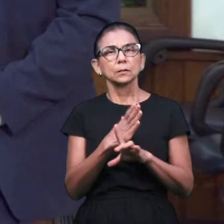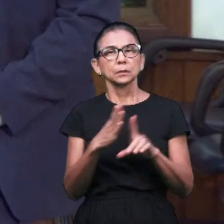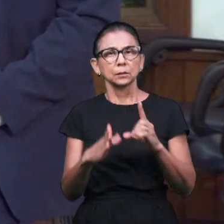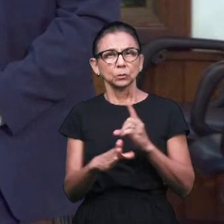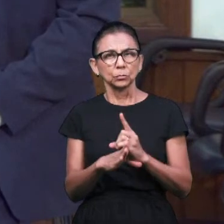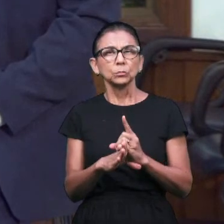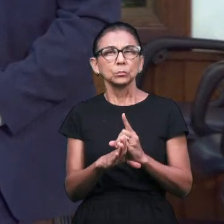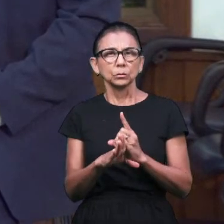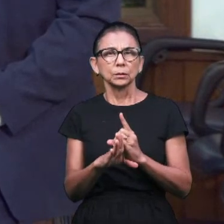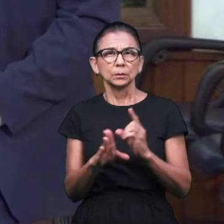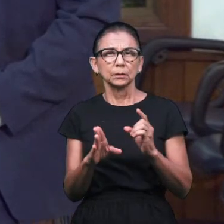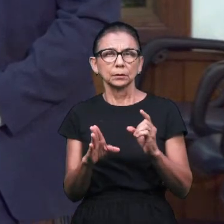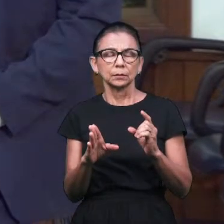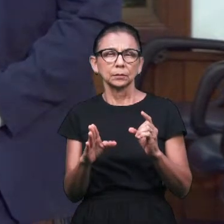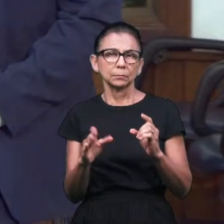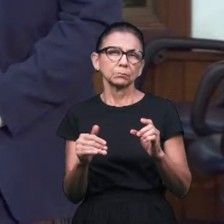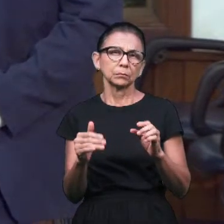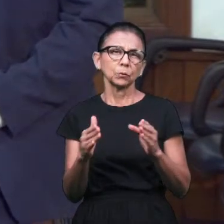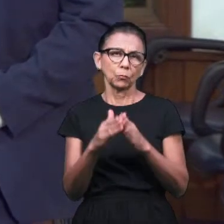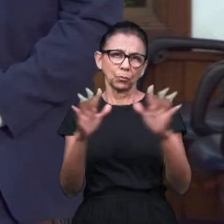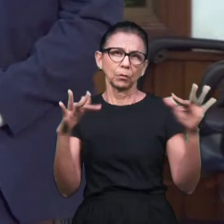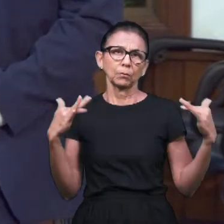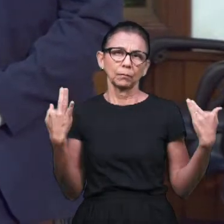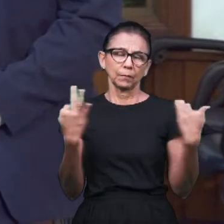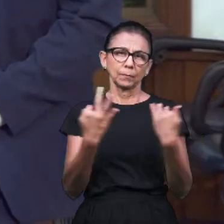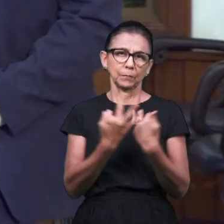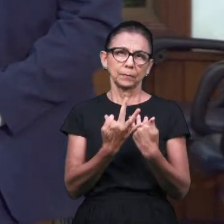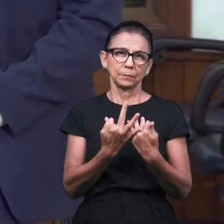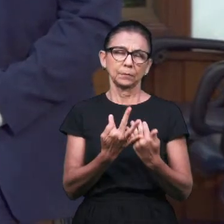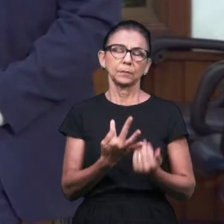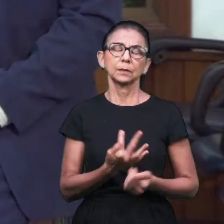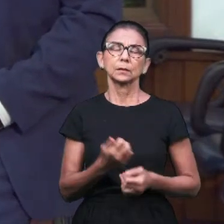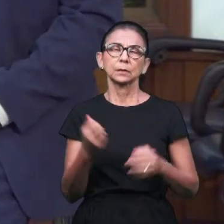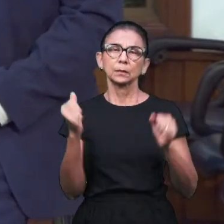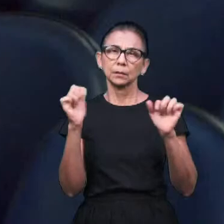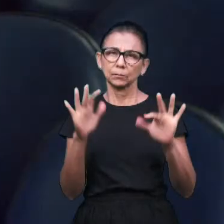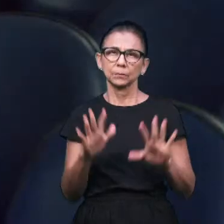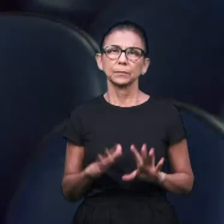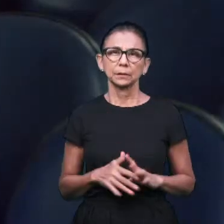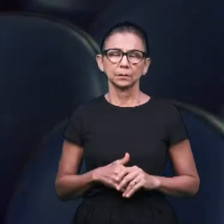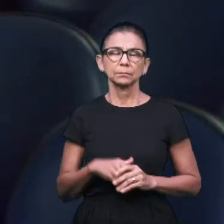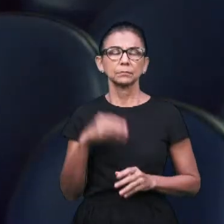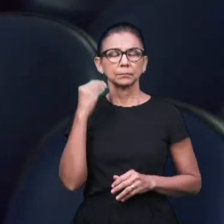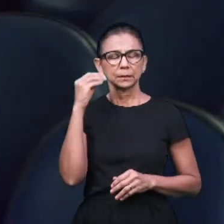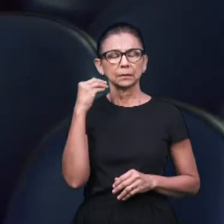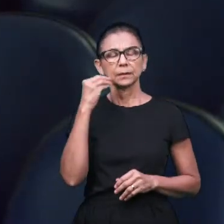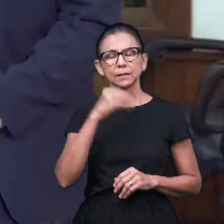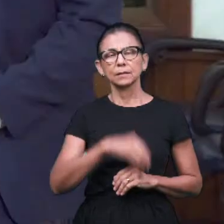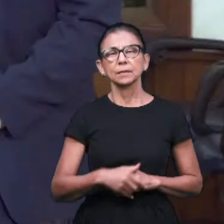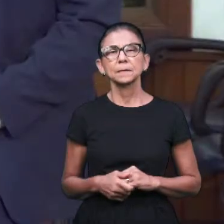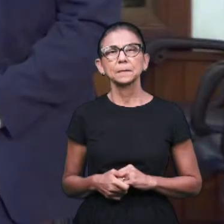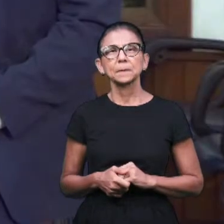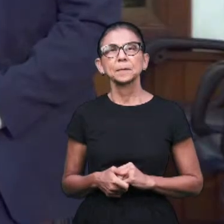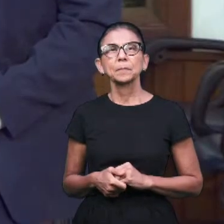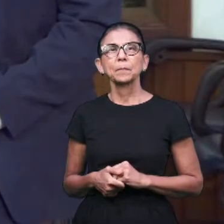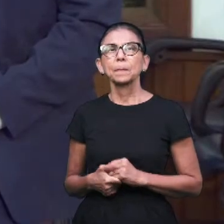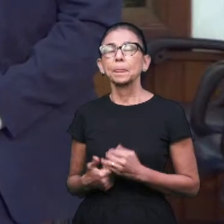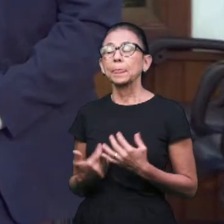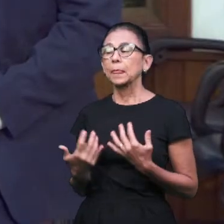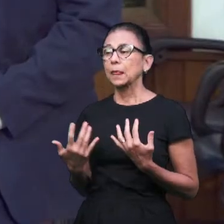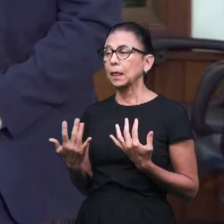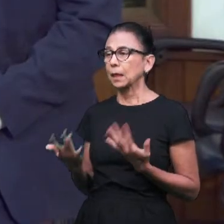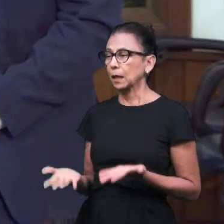sinais a muitas pessoas que participam desse culto. Tem sido uma bênção realmente, né? O culto da família,